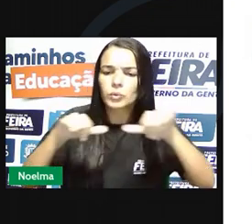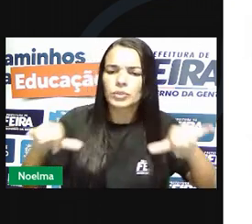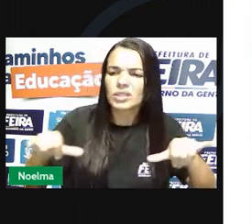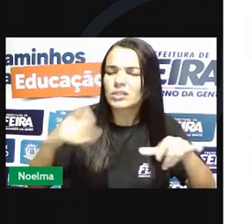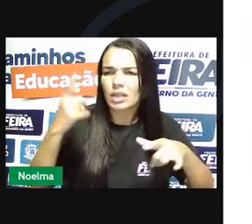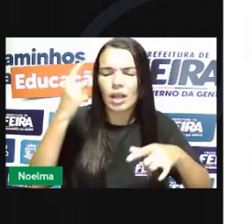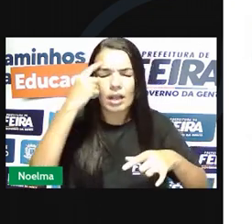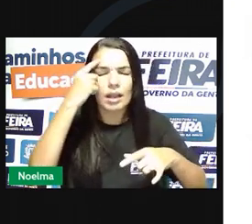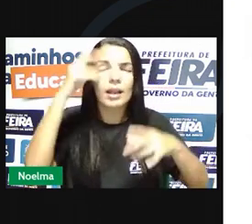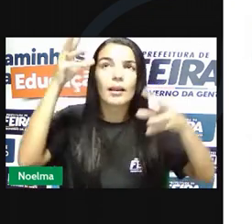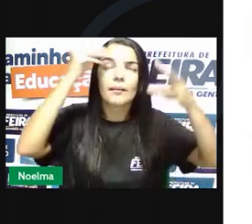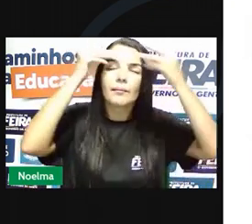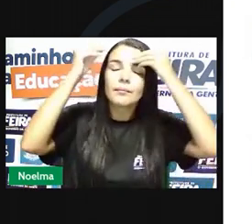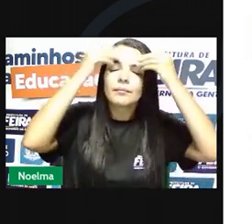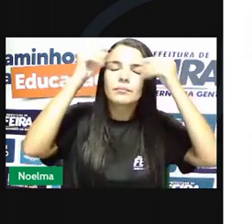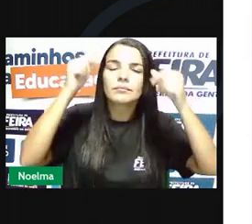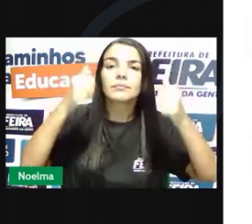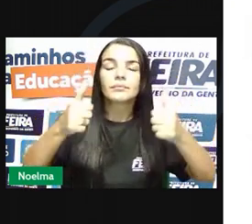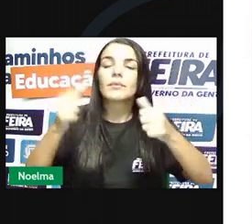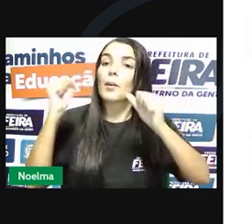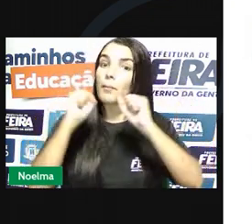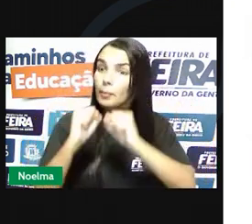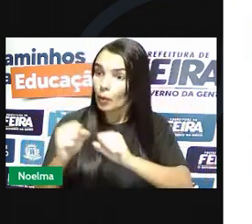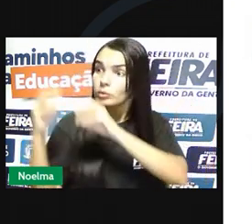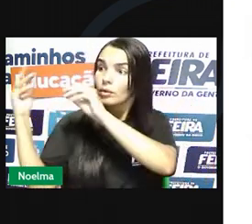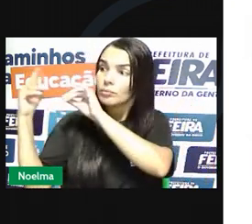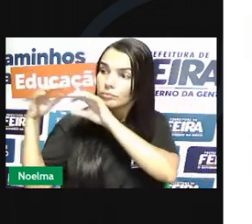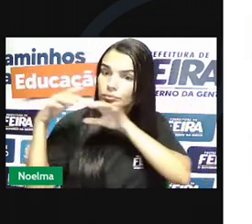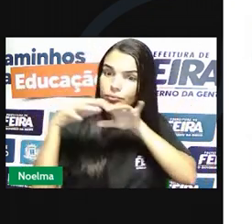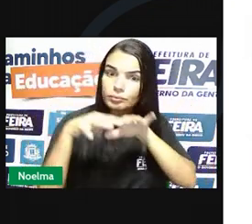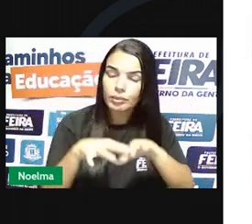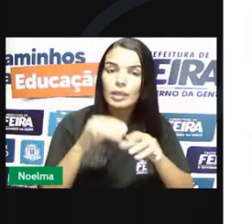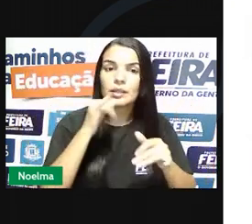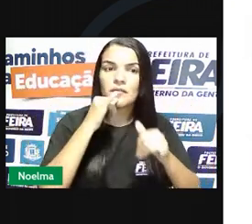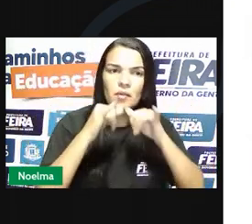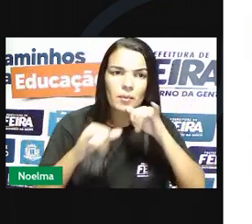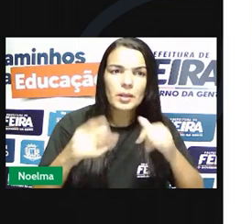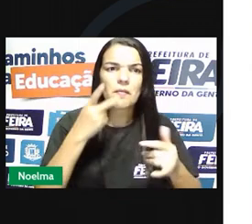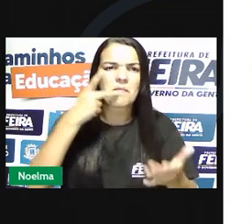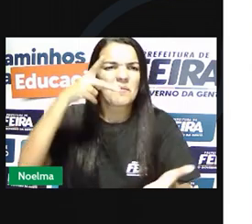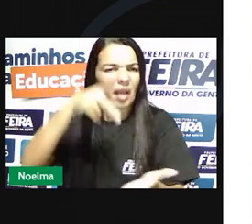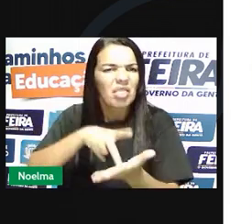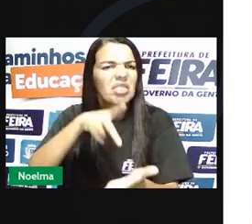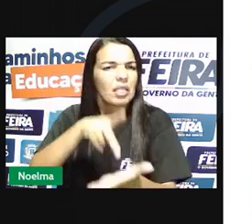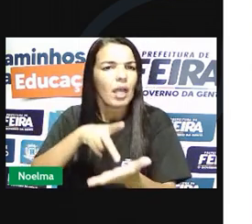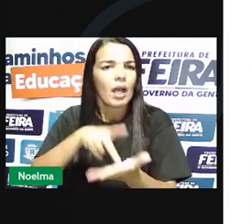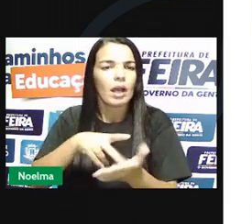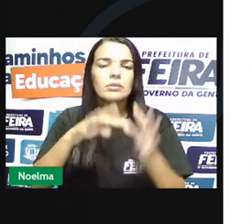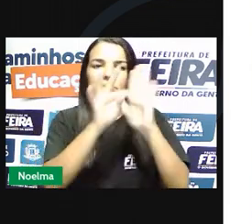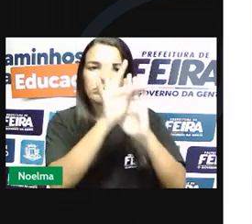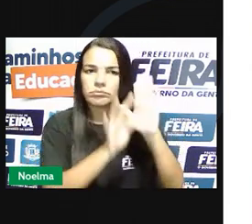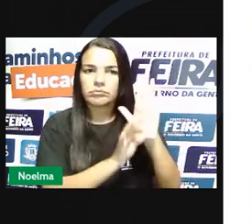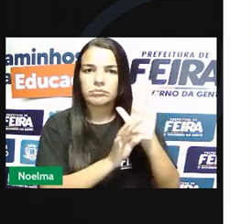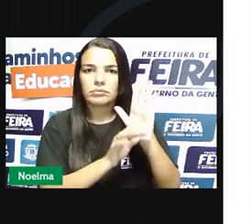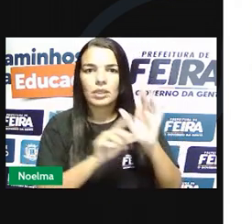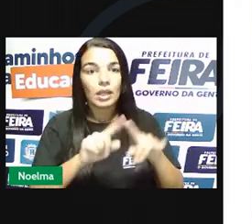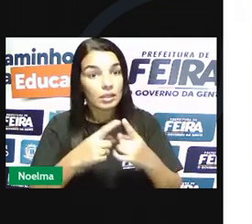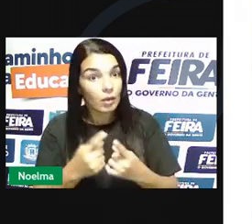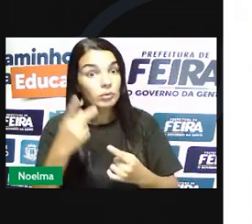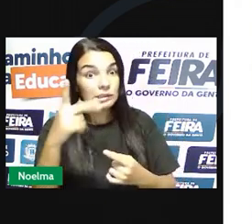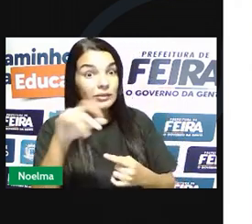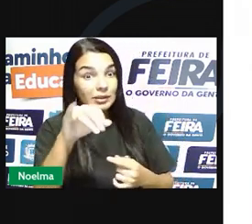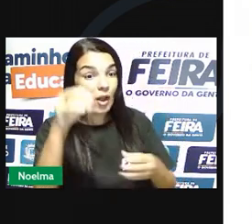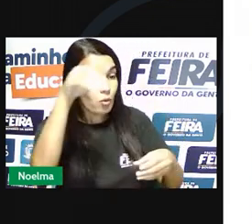com alguém, com alguma pessoa. Traz isso para o seu texto. Deixa com mais veracidade, com mais verdade o seu texto. Colocou em seu texto?